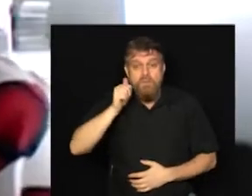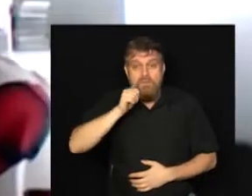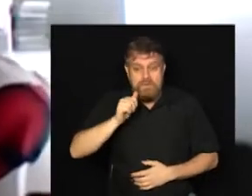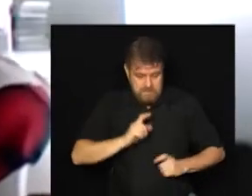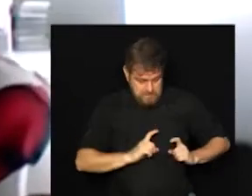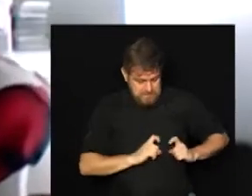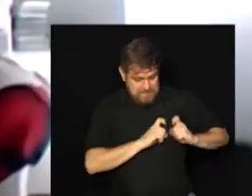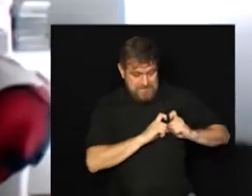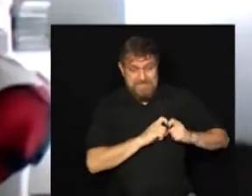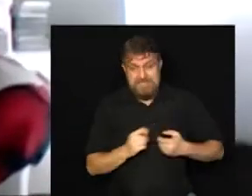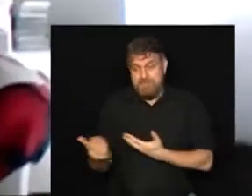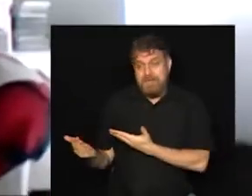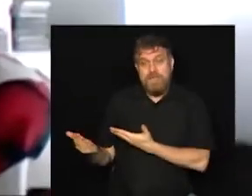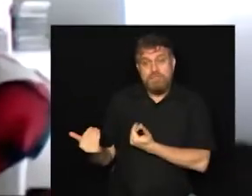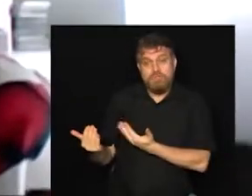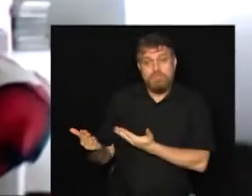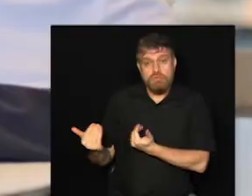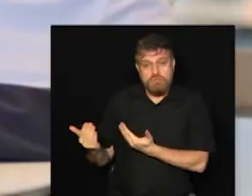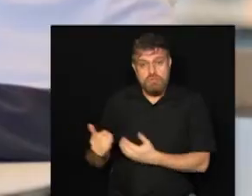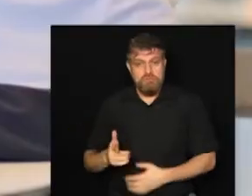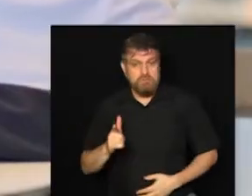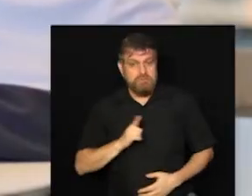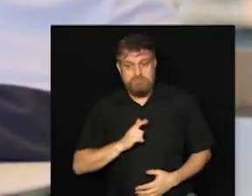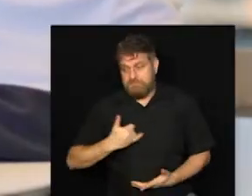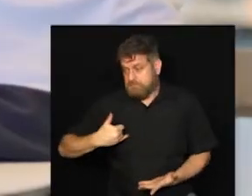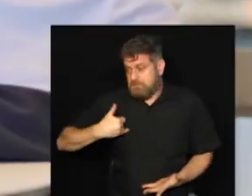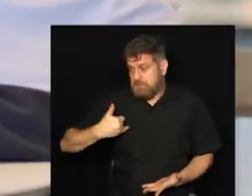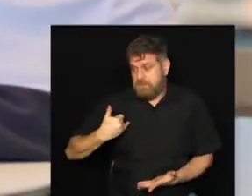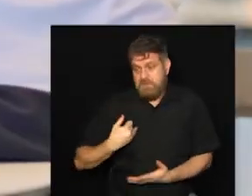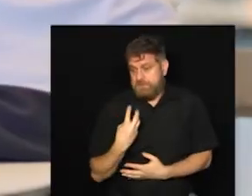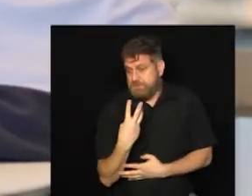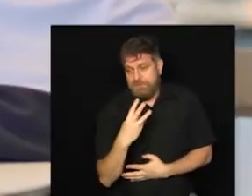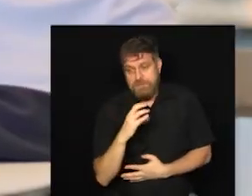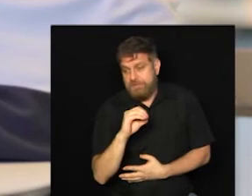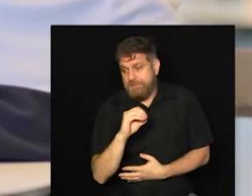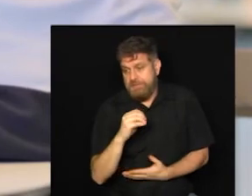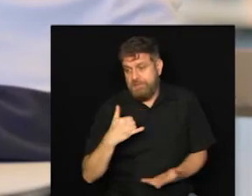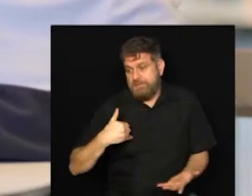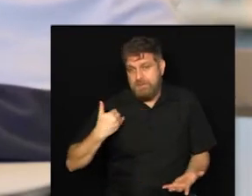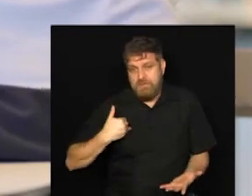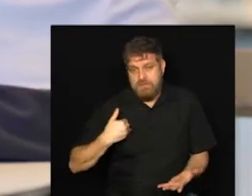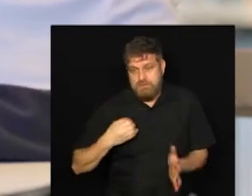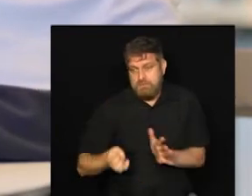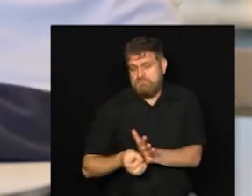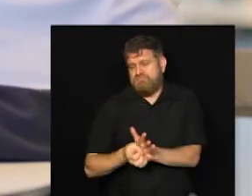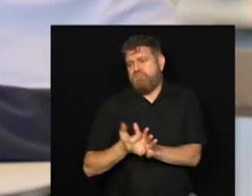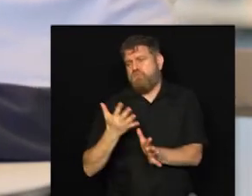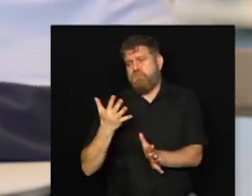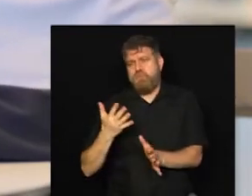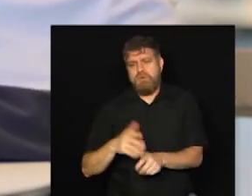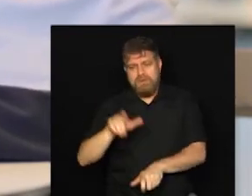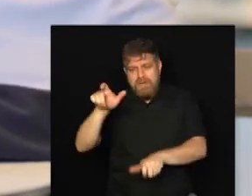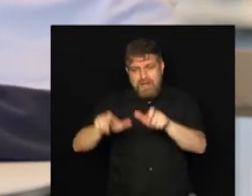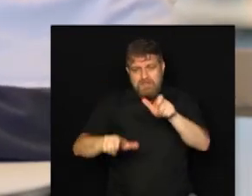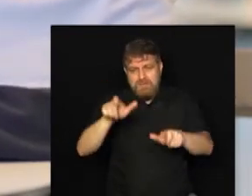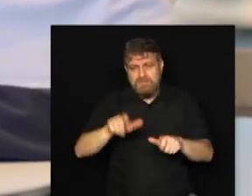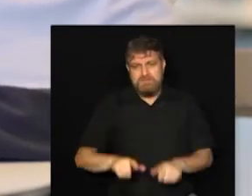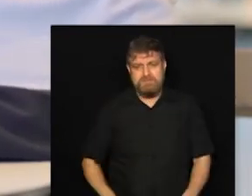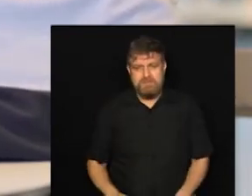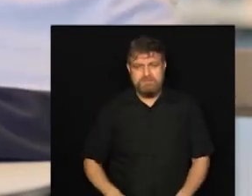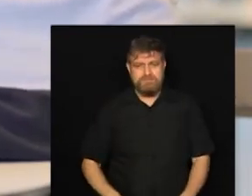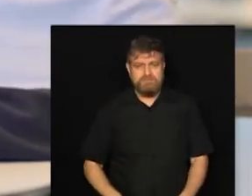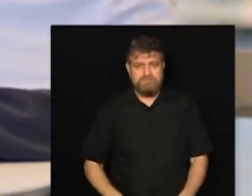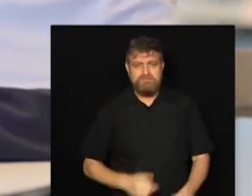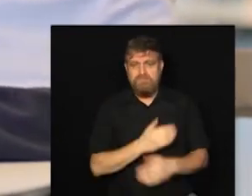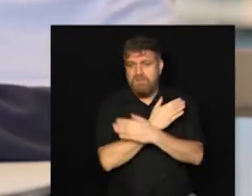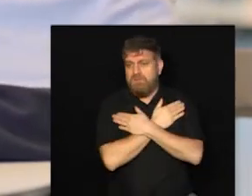tendo câncer mais jovens, temos pacientes de 30 e poucos anos, várias pacientes que acabam saindo por